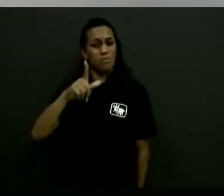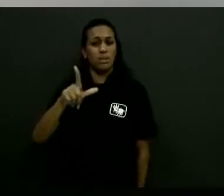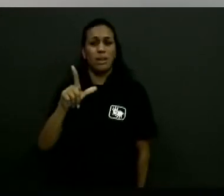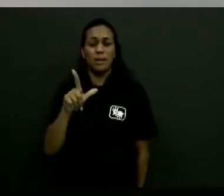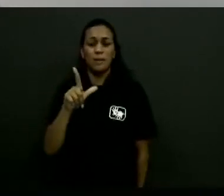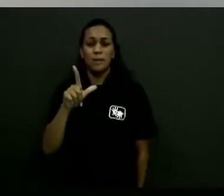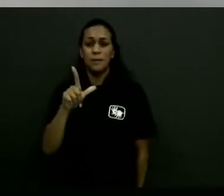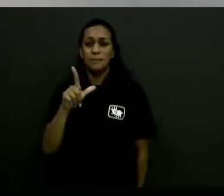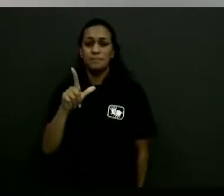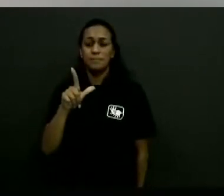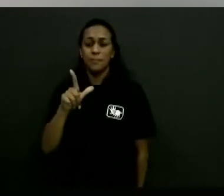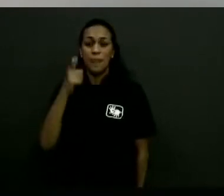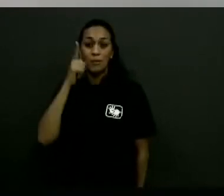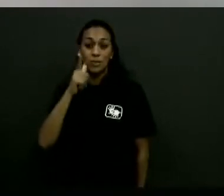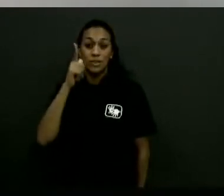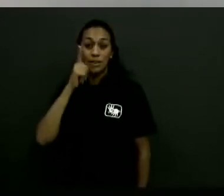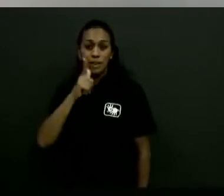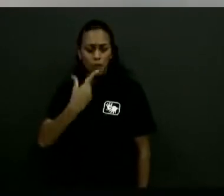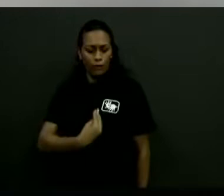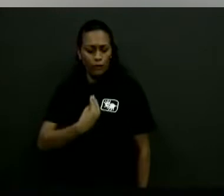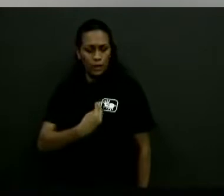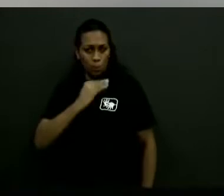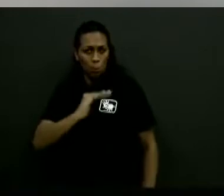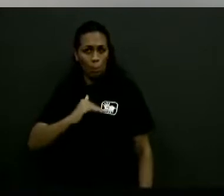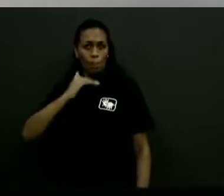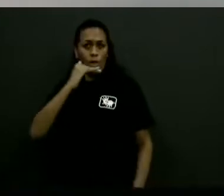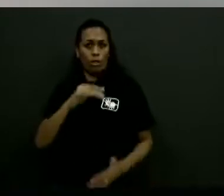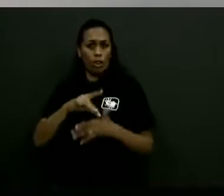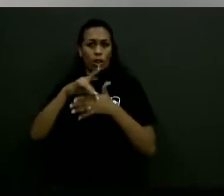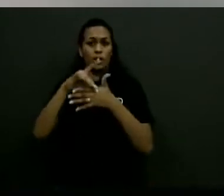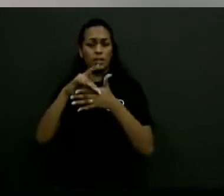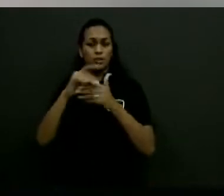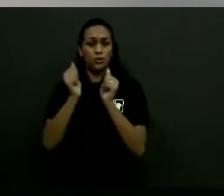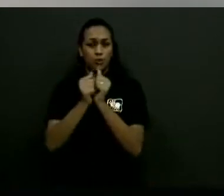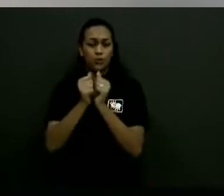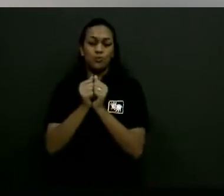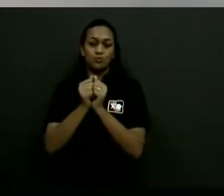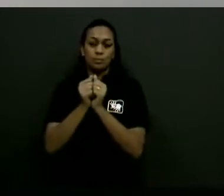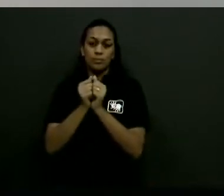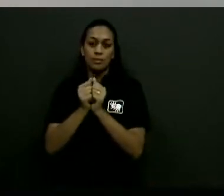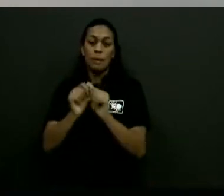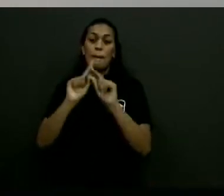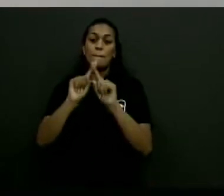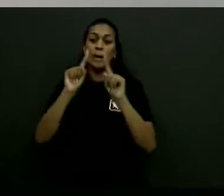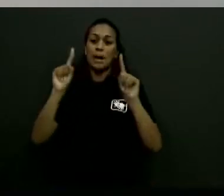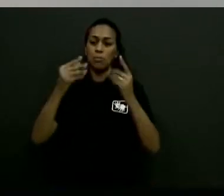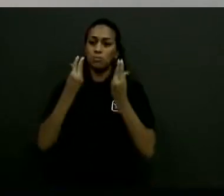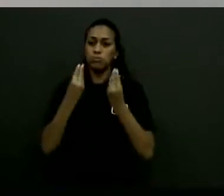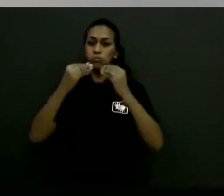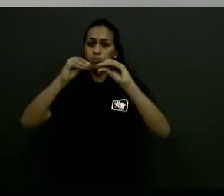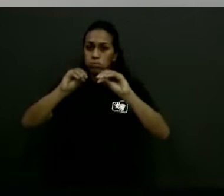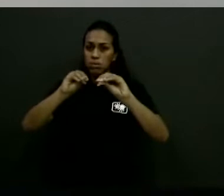fazer essa formação e essa multiplicação devido às células familiares. Mas eu vou colocar depois, pastor